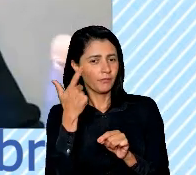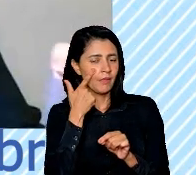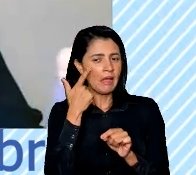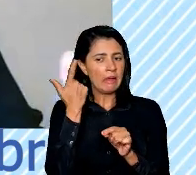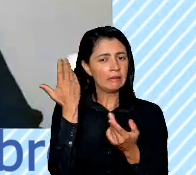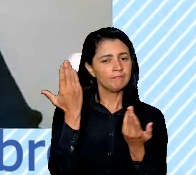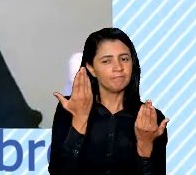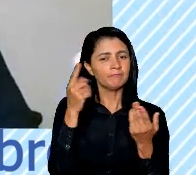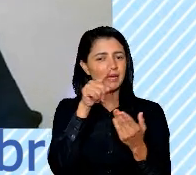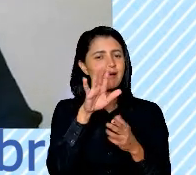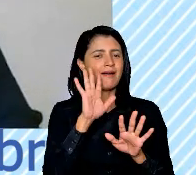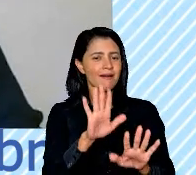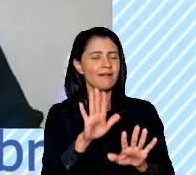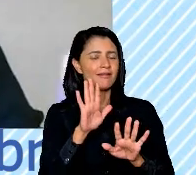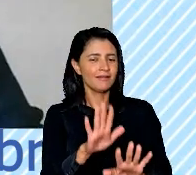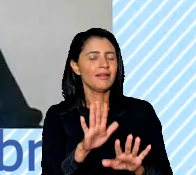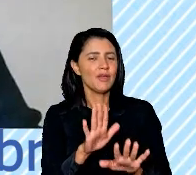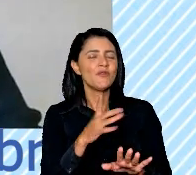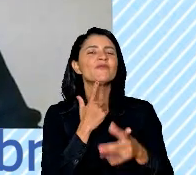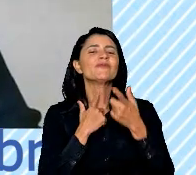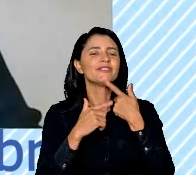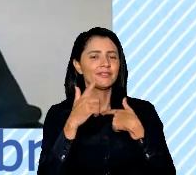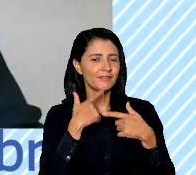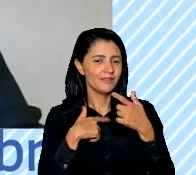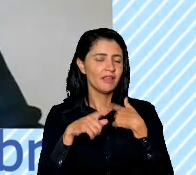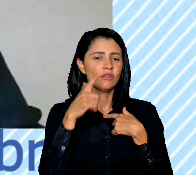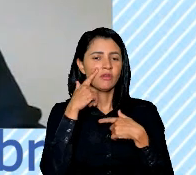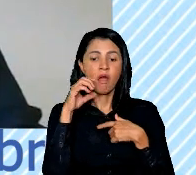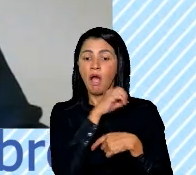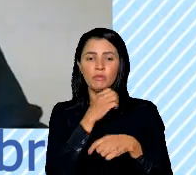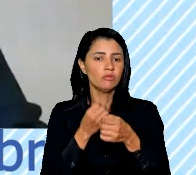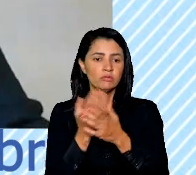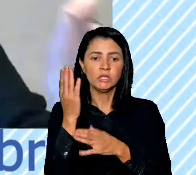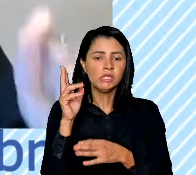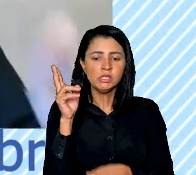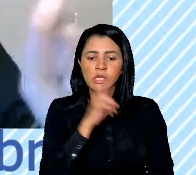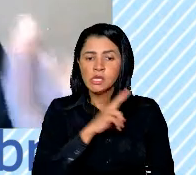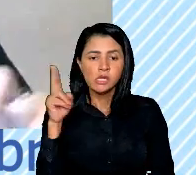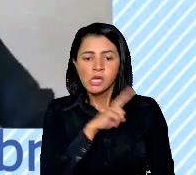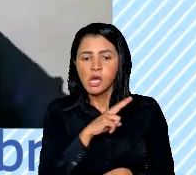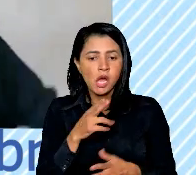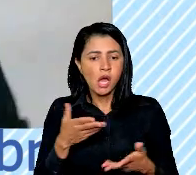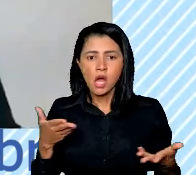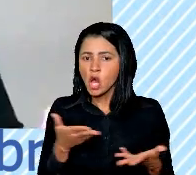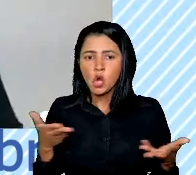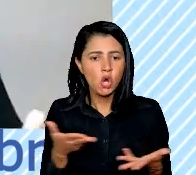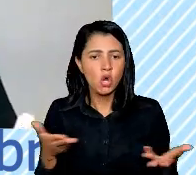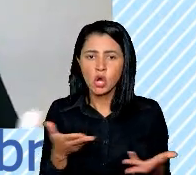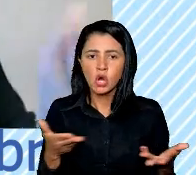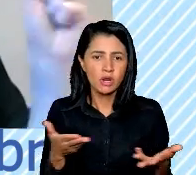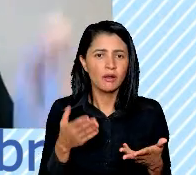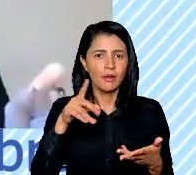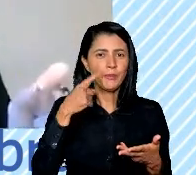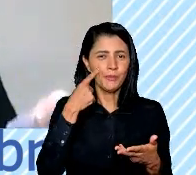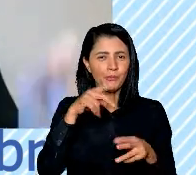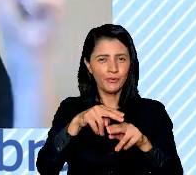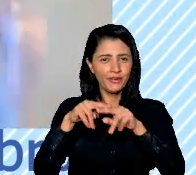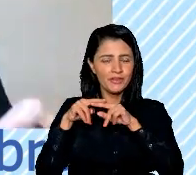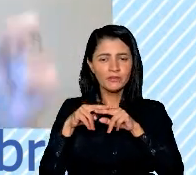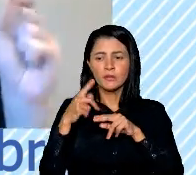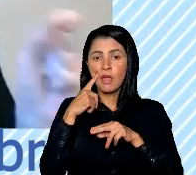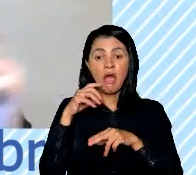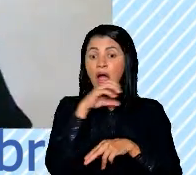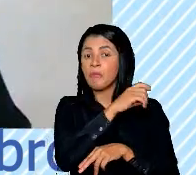Paradoxalmente, porém, o desejo surge apressado, urgente. É por isso que toda tentativa de resolver o desejo às